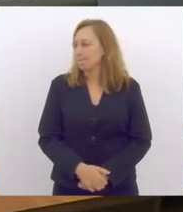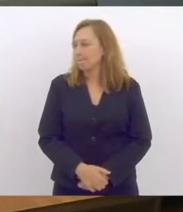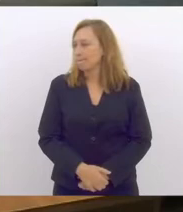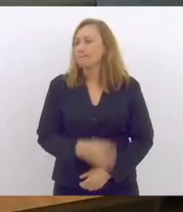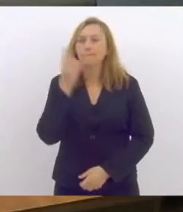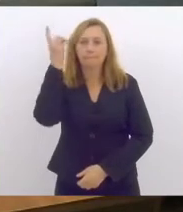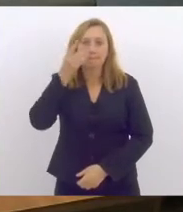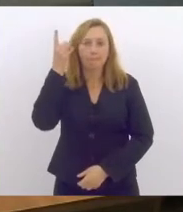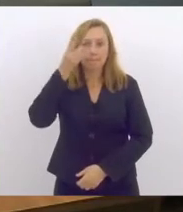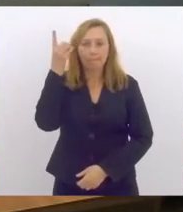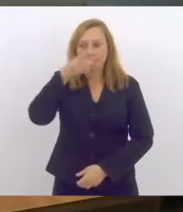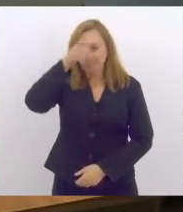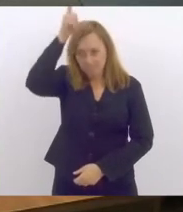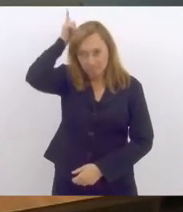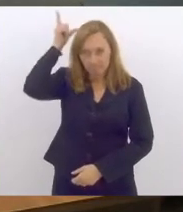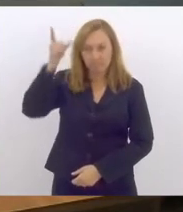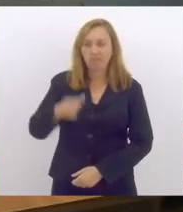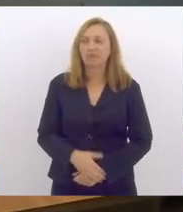Deputado Luiz Paulo, por favor.